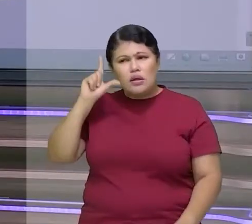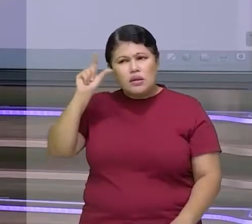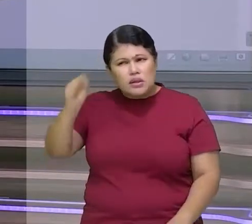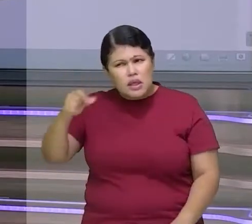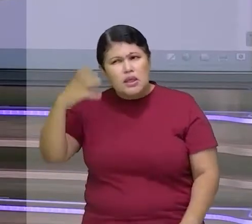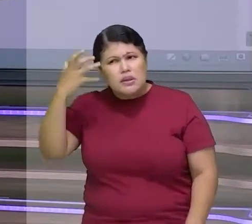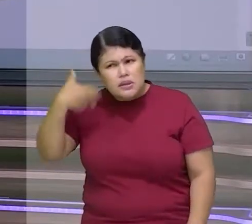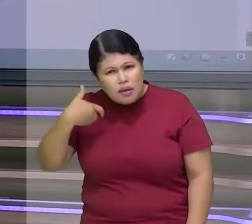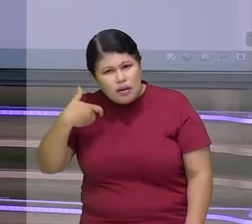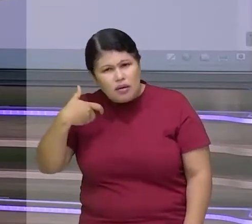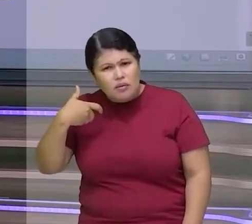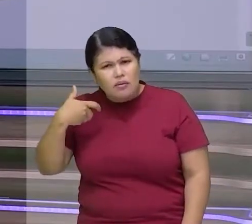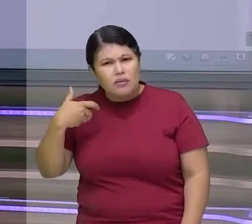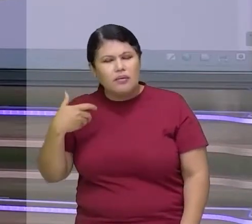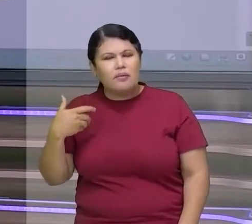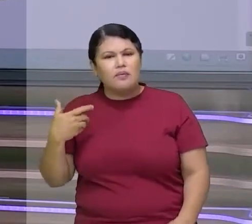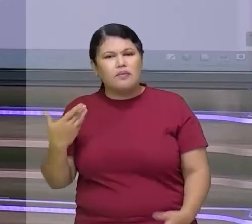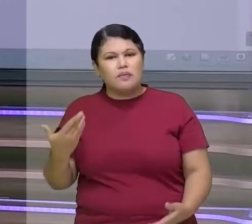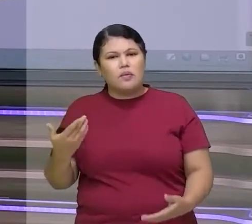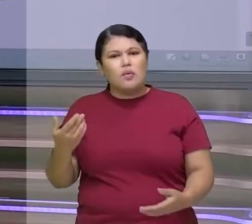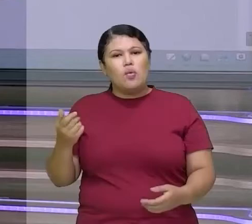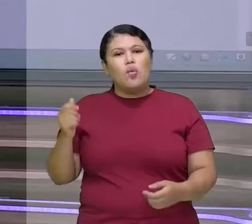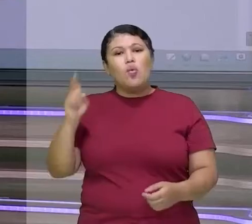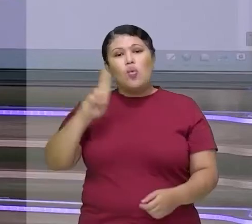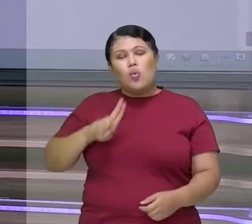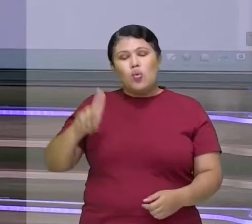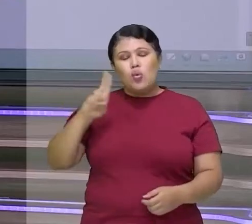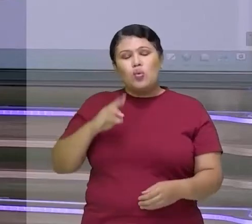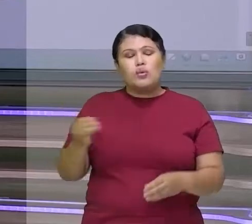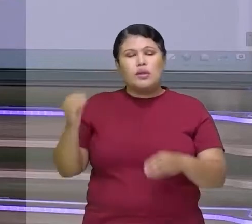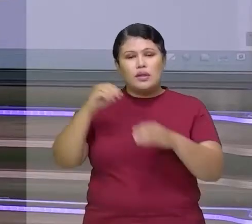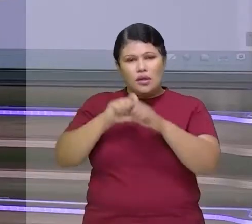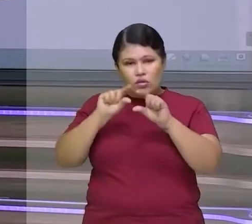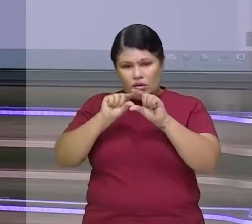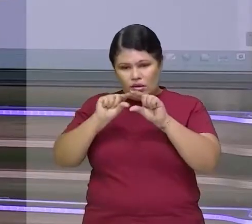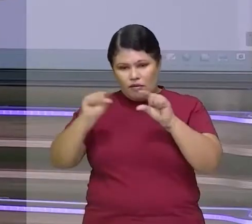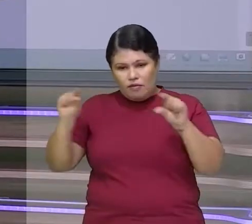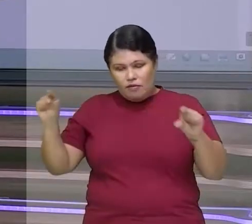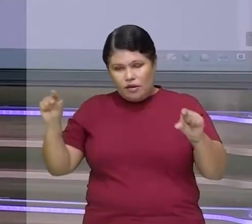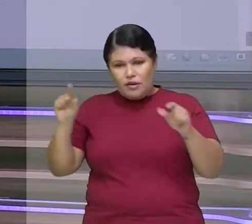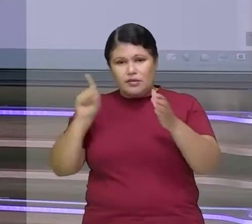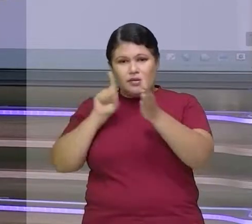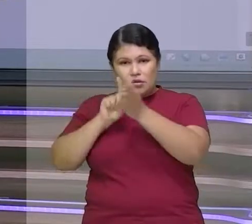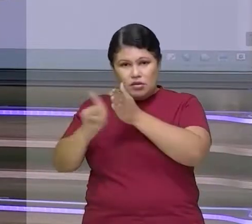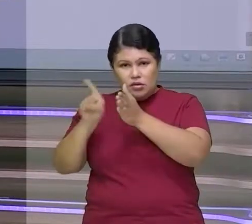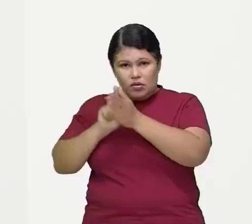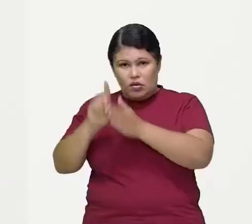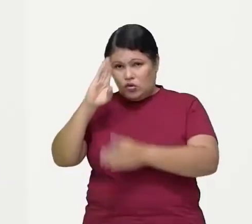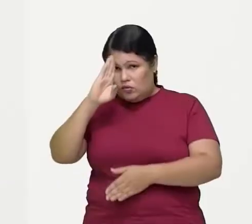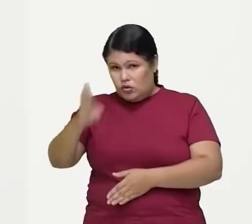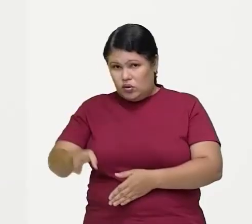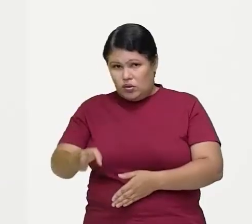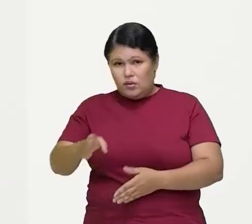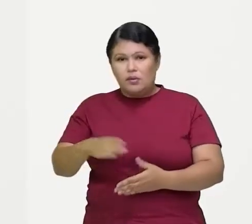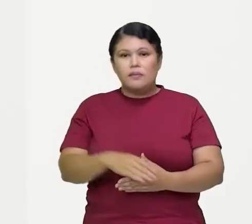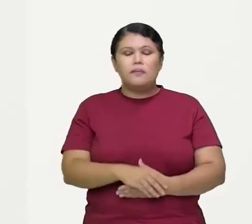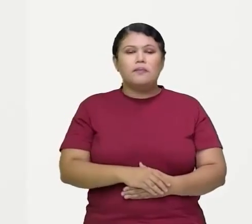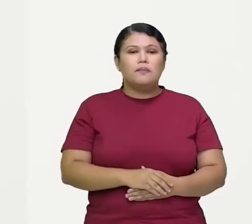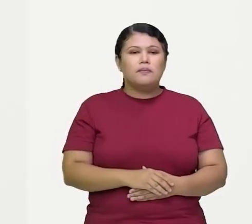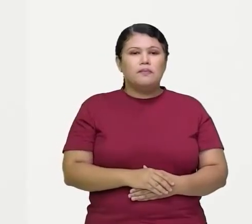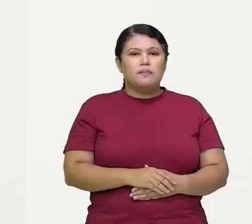sair mesmo? Emprega-se nas frases interrogativas diretas.